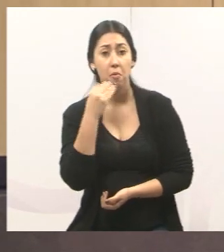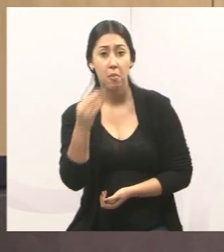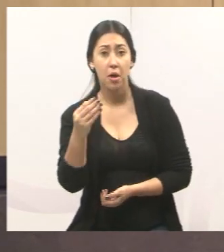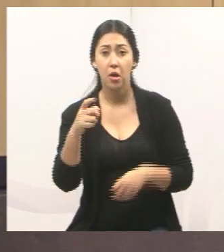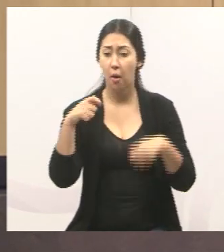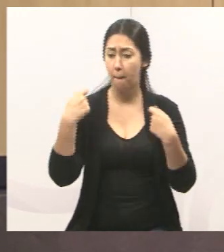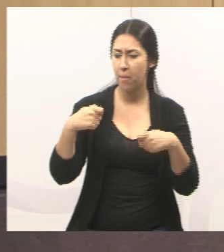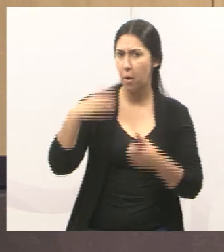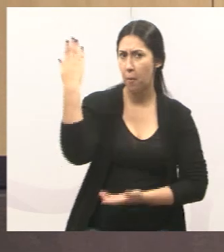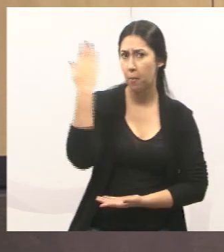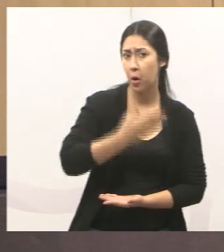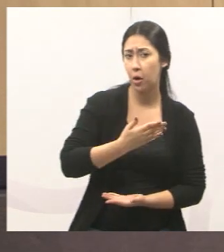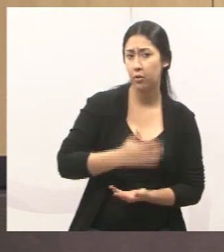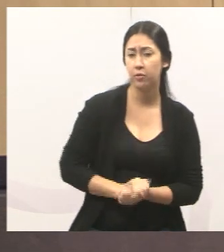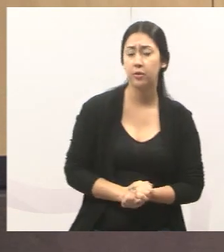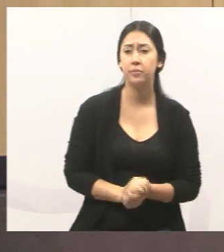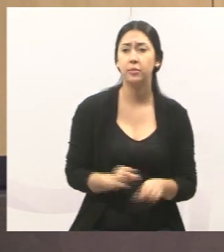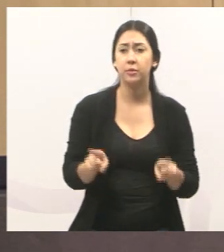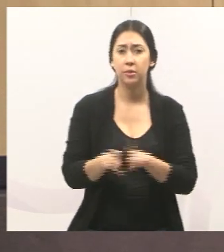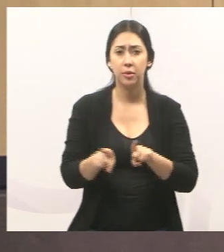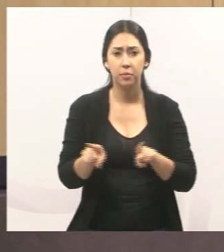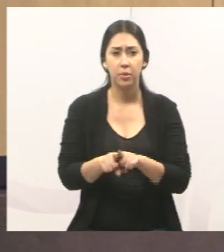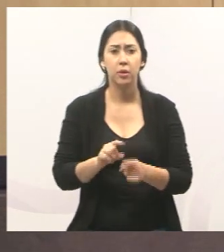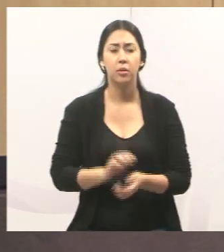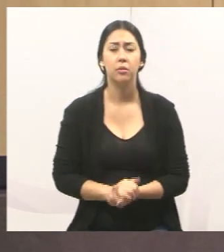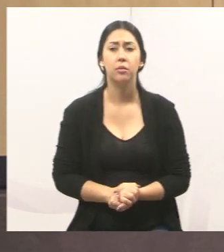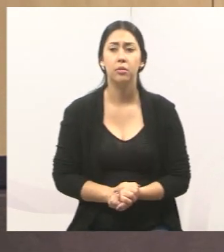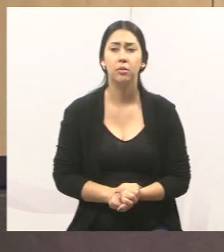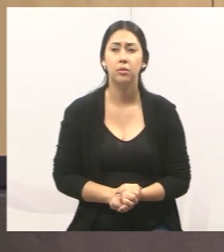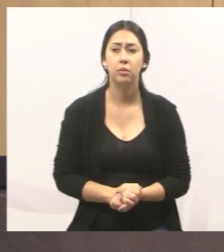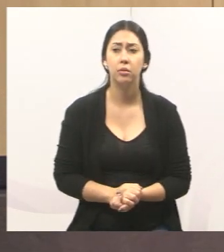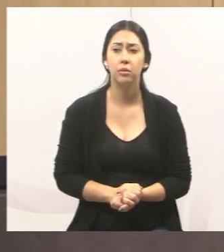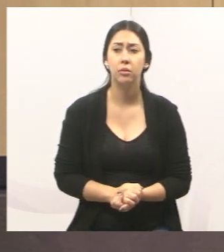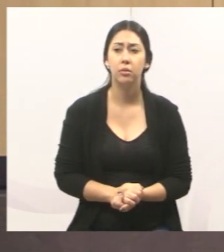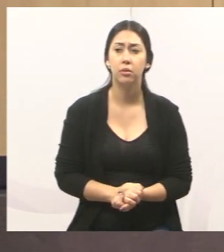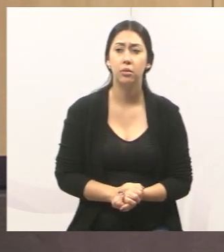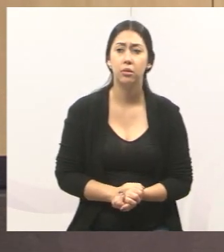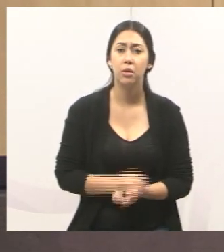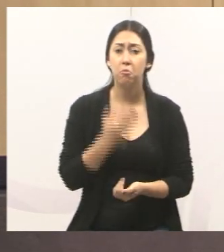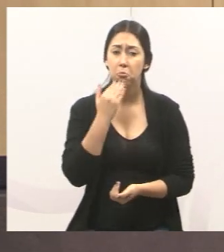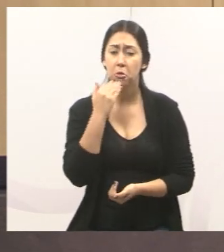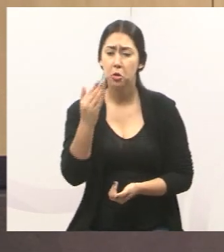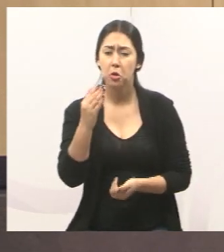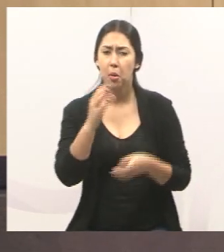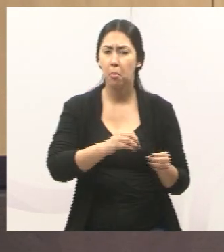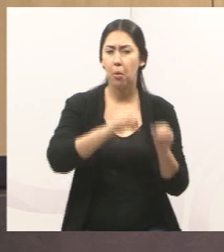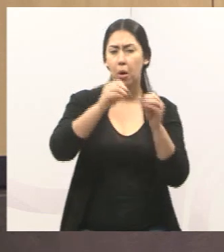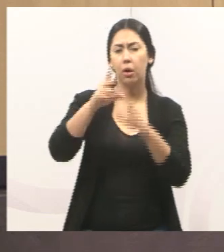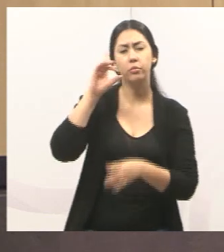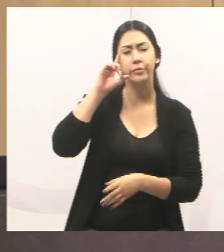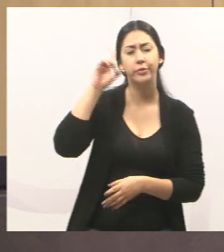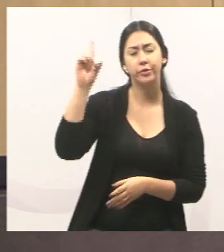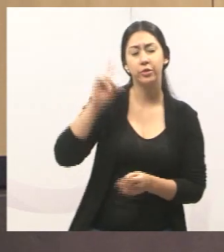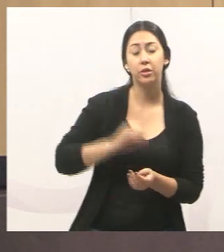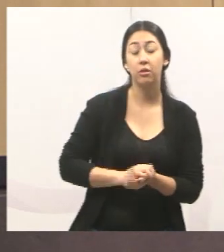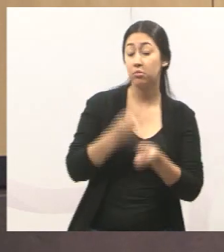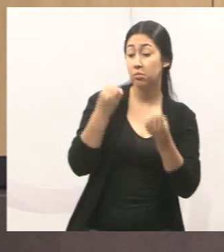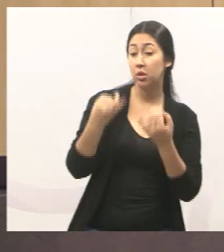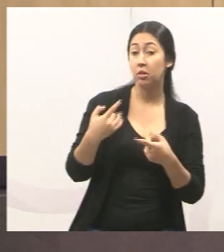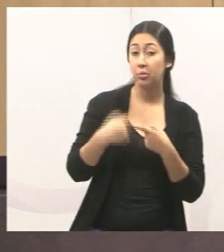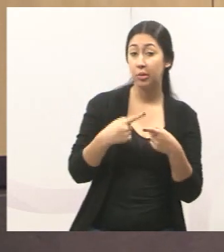prova pericial em matéria contábil, bem como postula o adiamento da sessão ao argumento de que